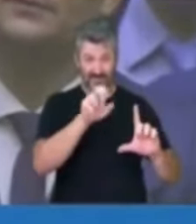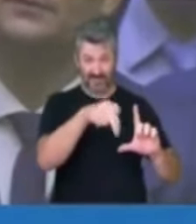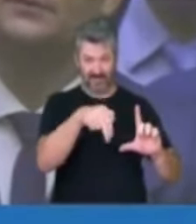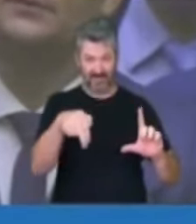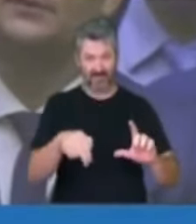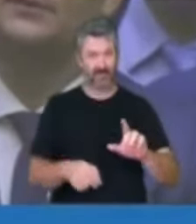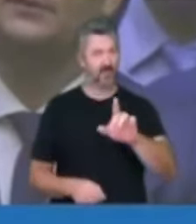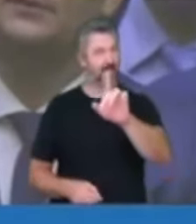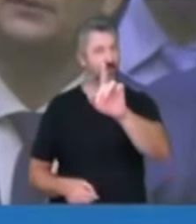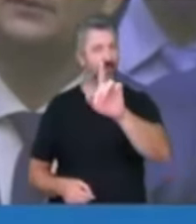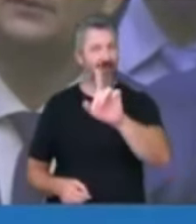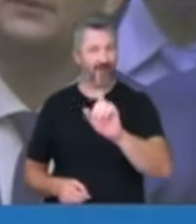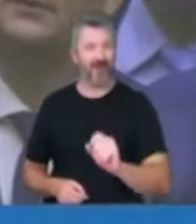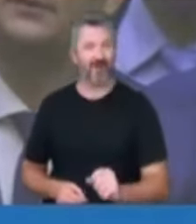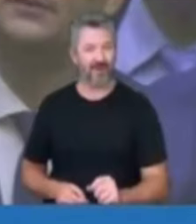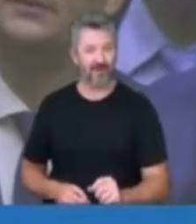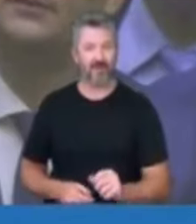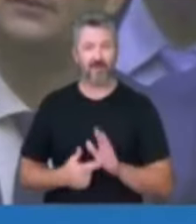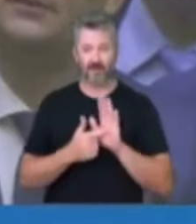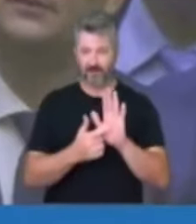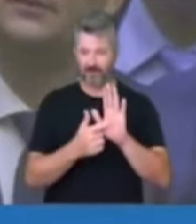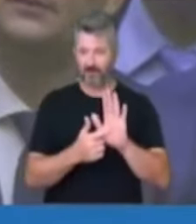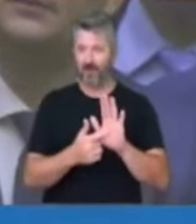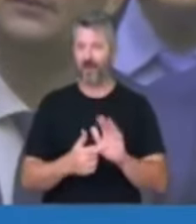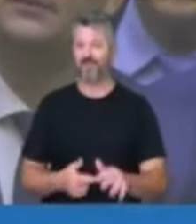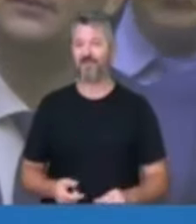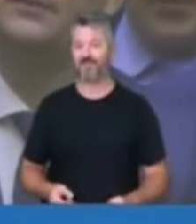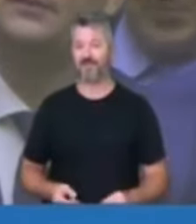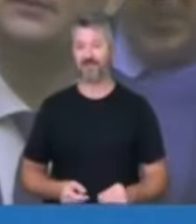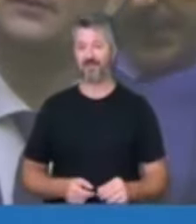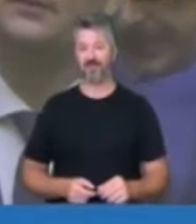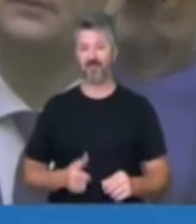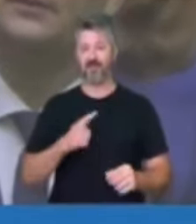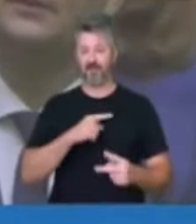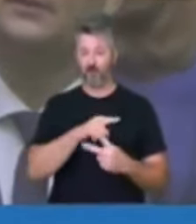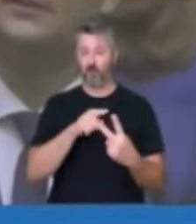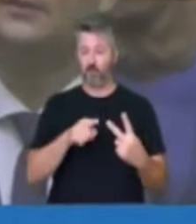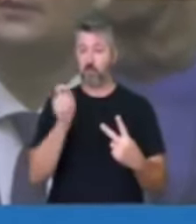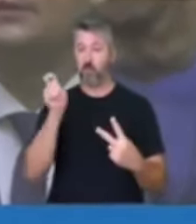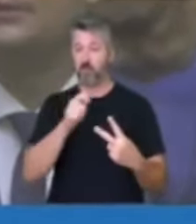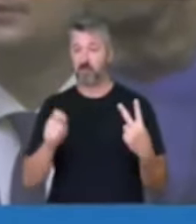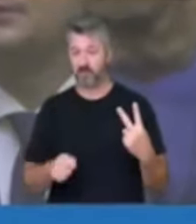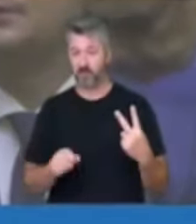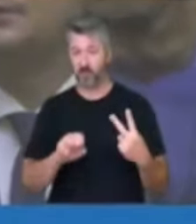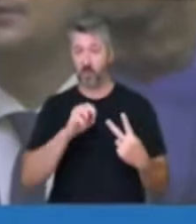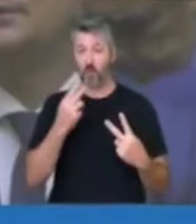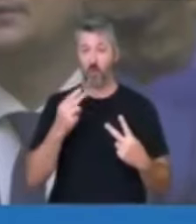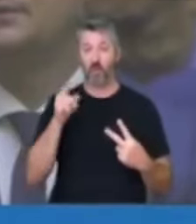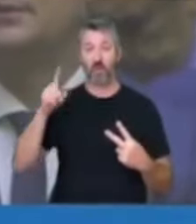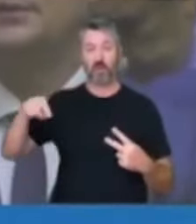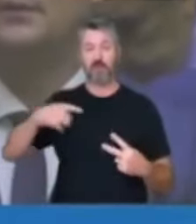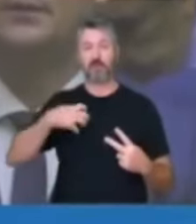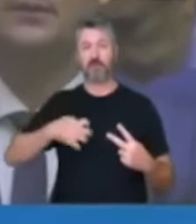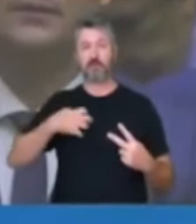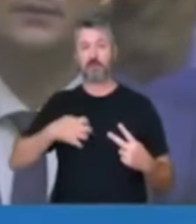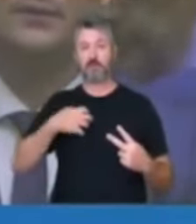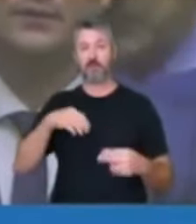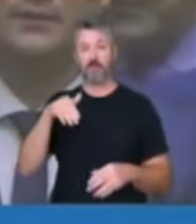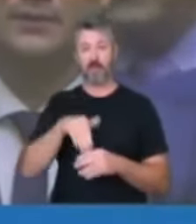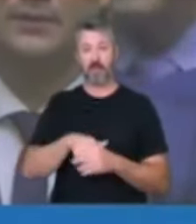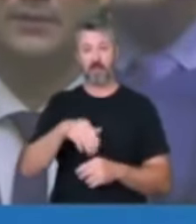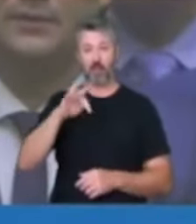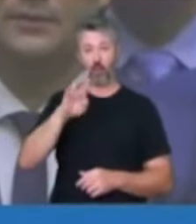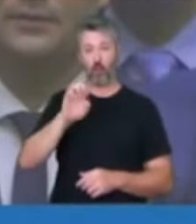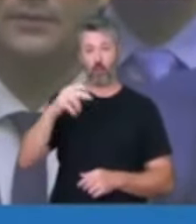caros Isso é uma sinalização Das duas uma Ou eles estão com receio da eleição de trump nos